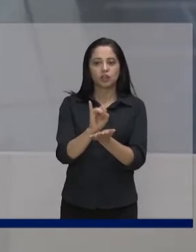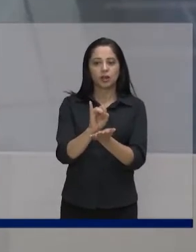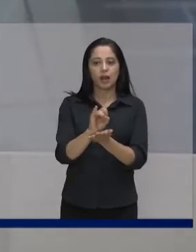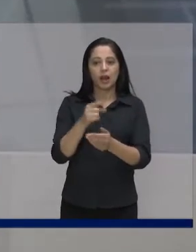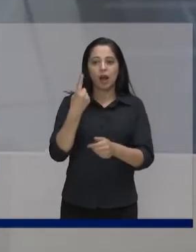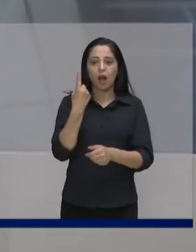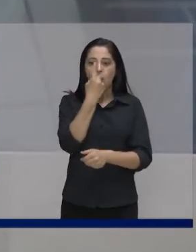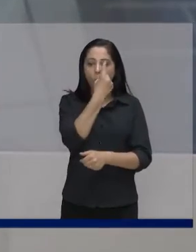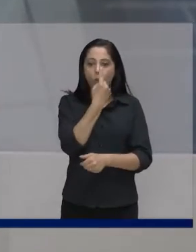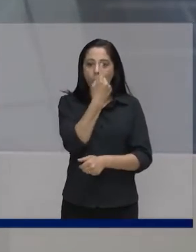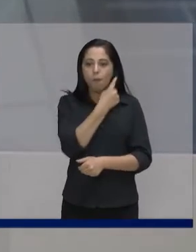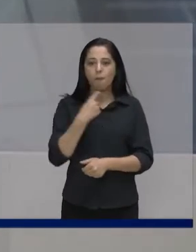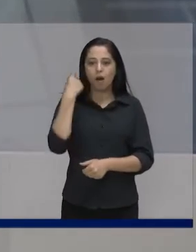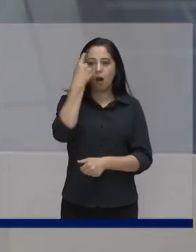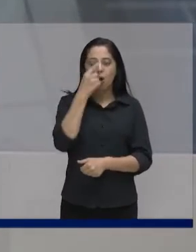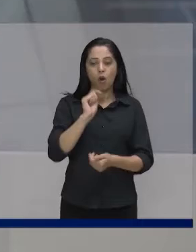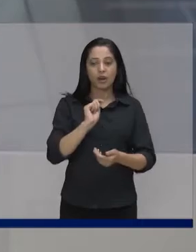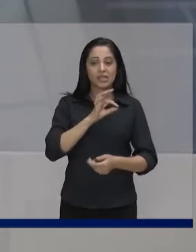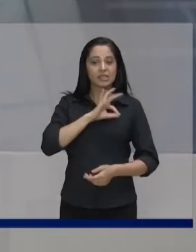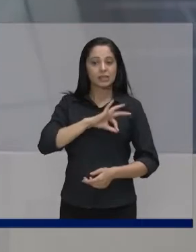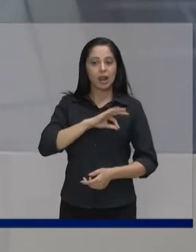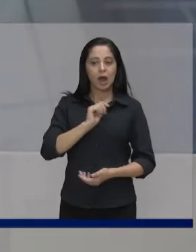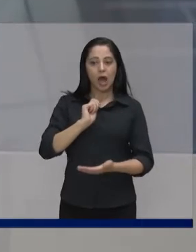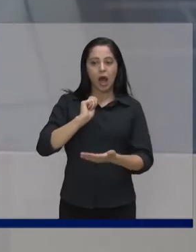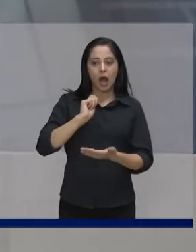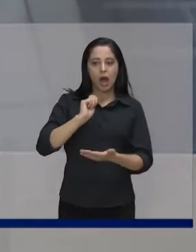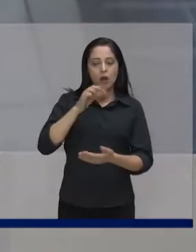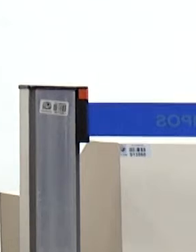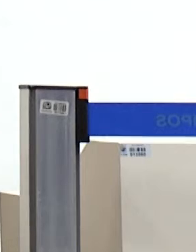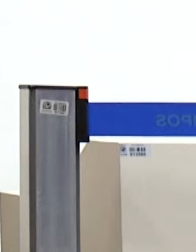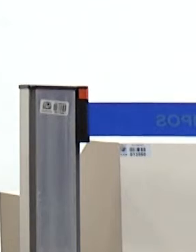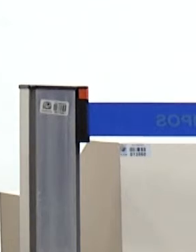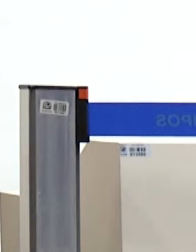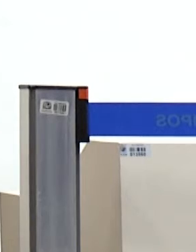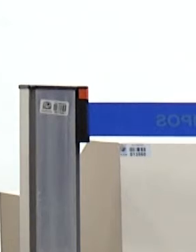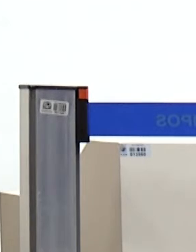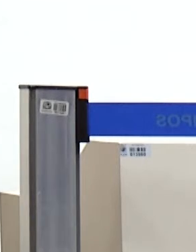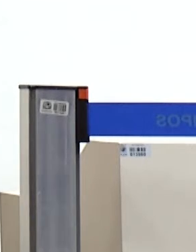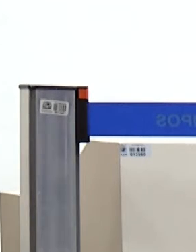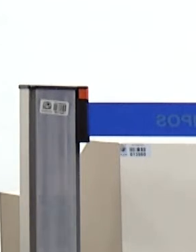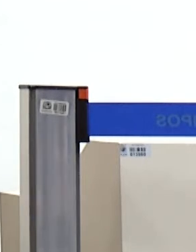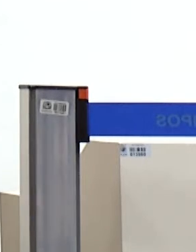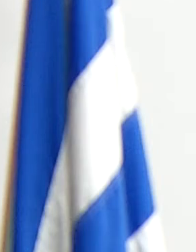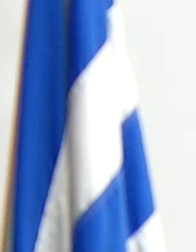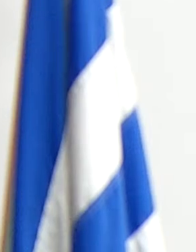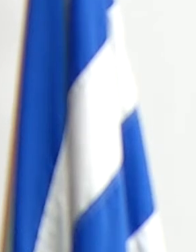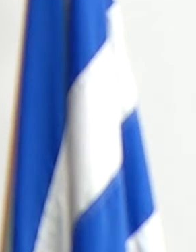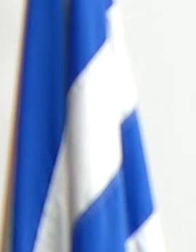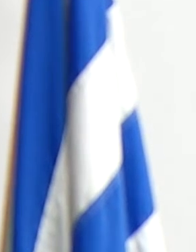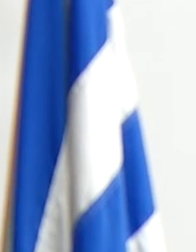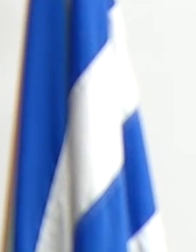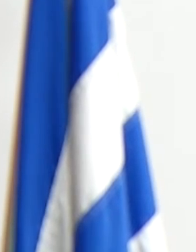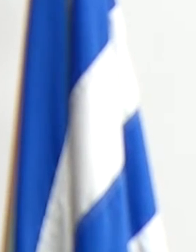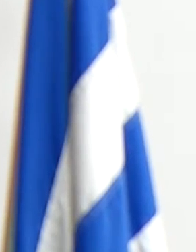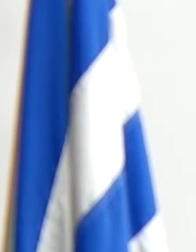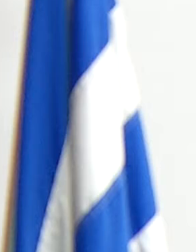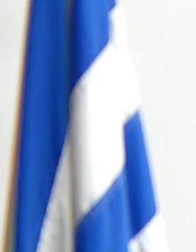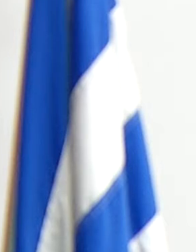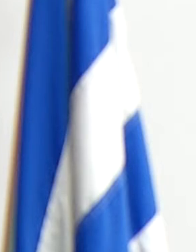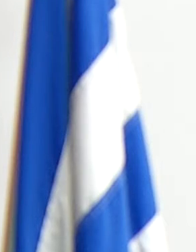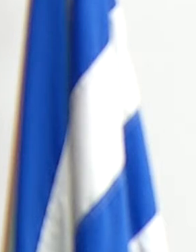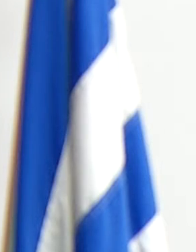de Manutenção e Desenvolvimento da Educação Básica. Quem também usou a tribuna foi o vereador